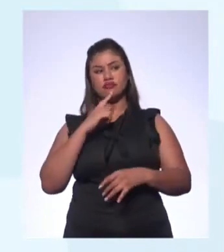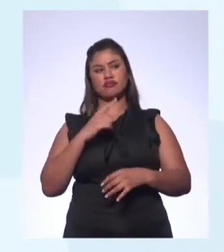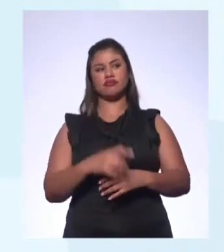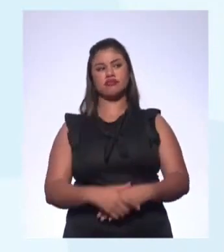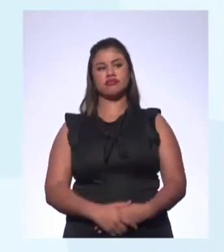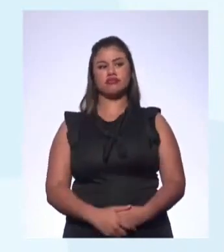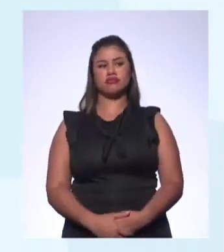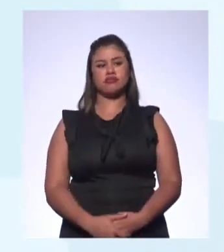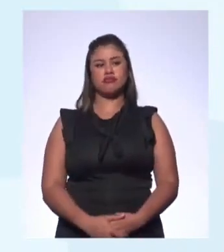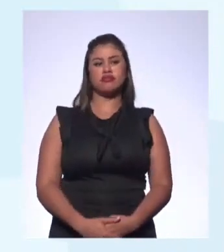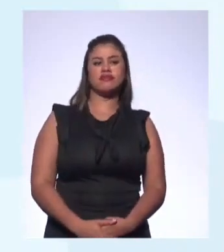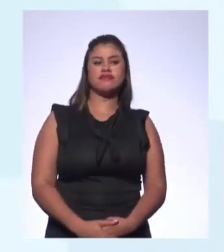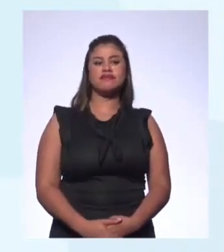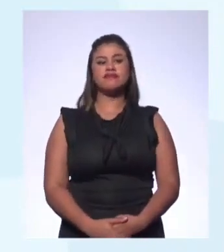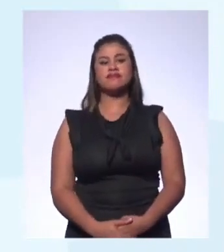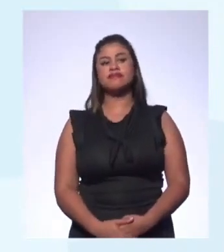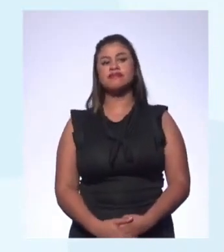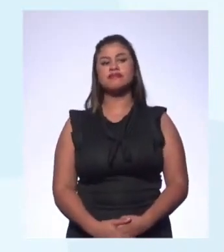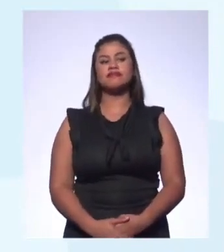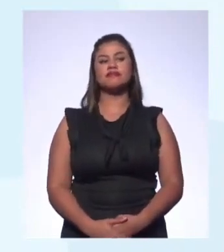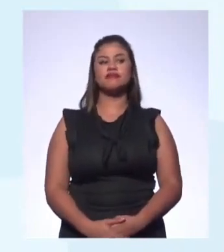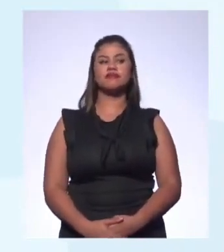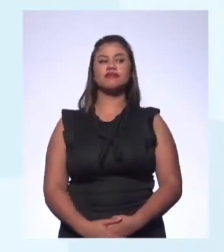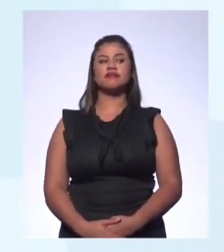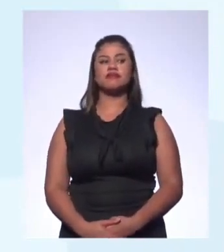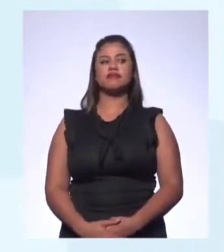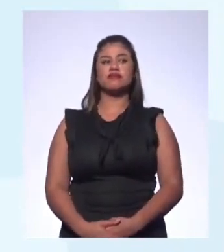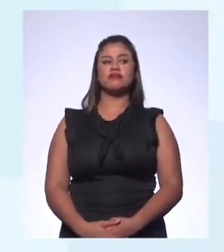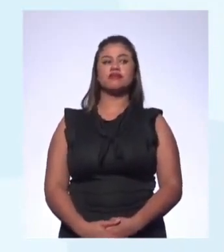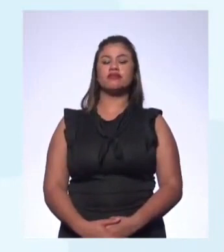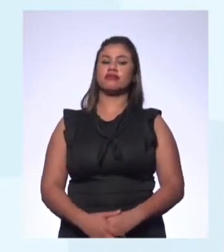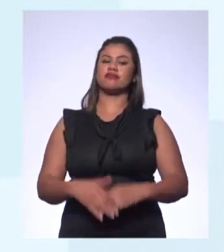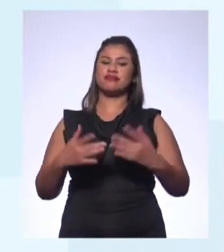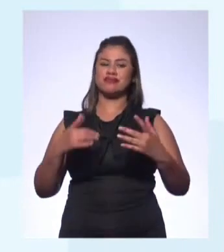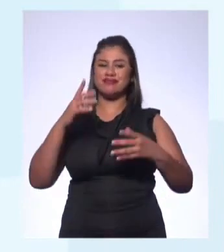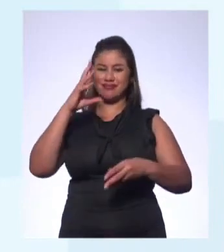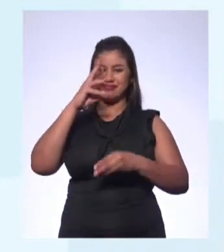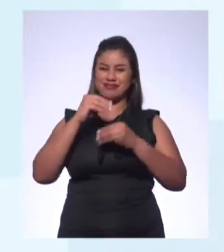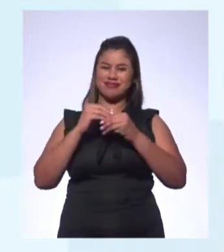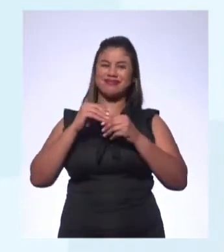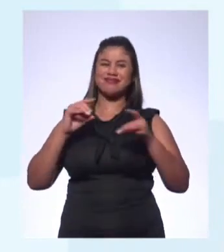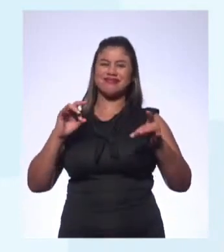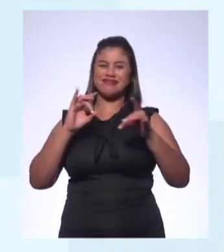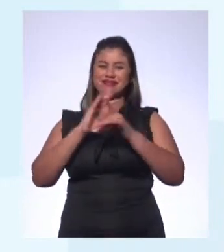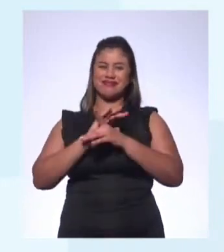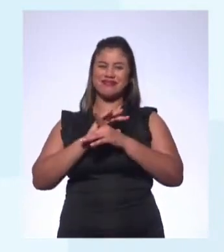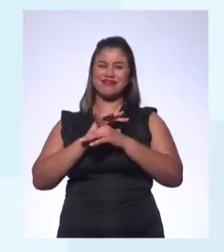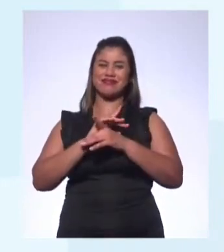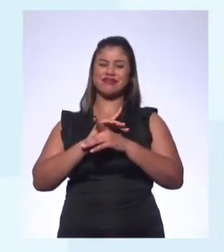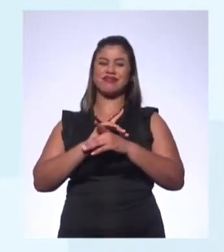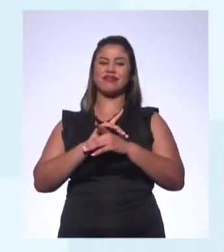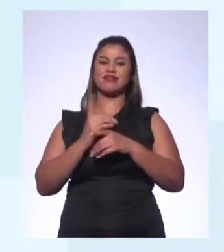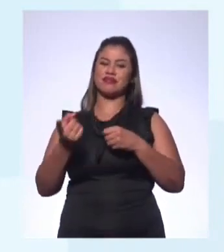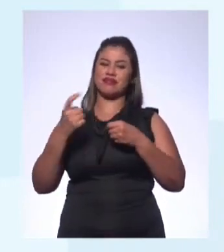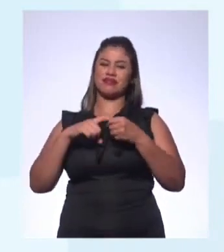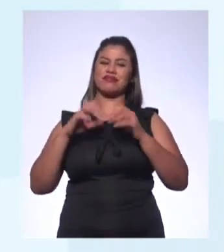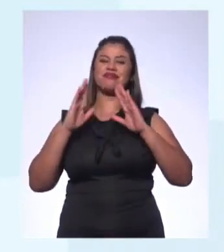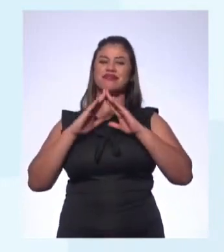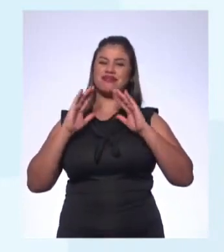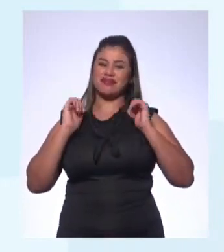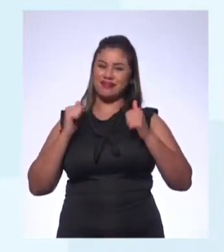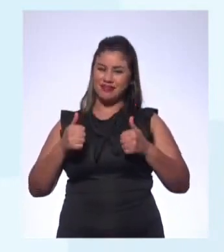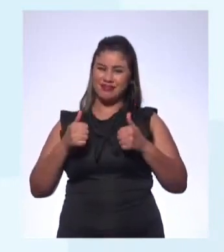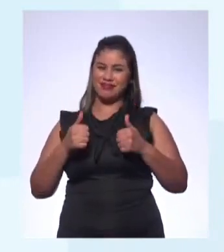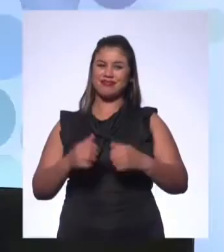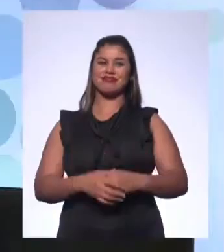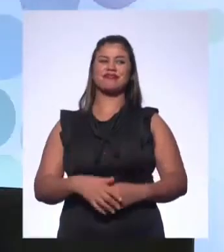explicando, faria uma explicativa, tá? Mas, parou, Tayana, fica aqui só na conclusiva mesmo, devem voltar para casa,